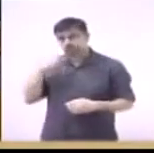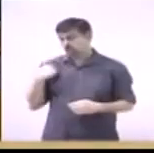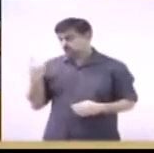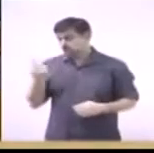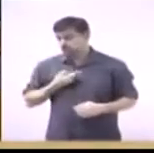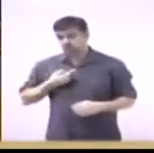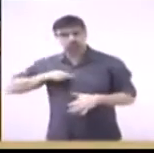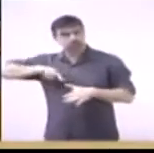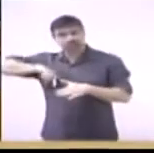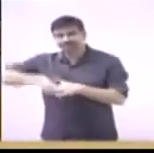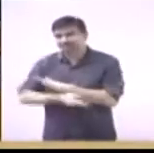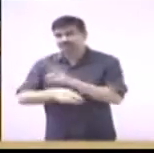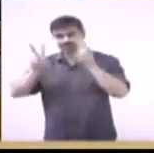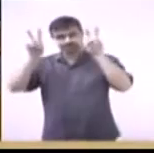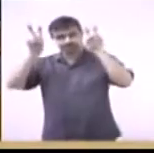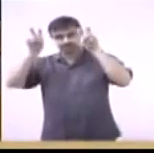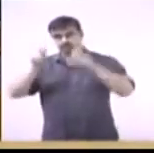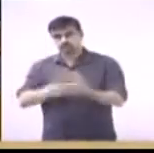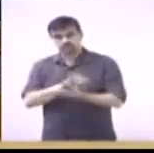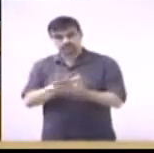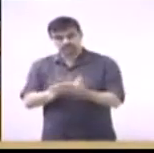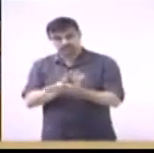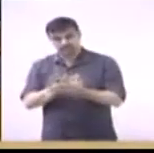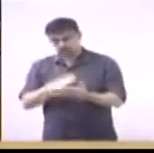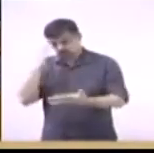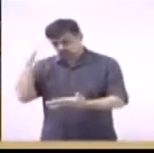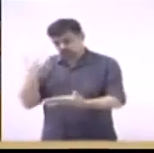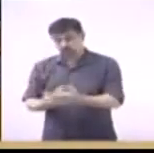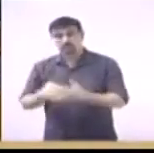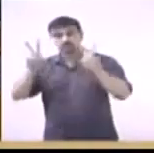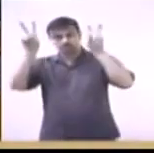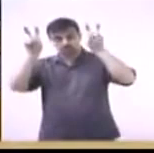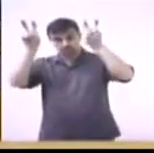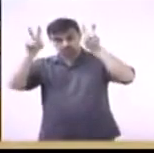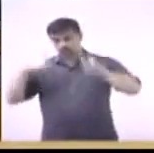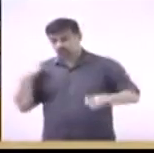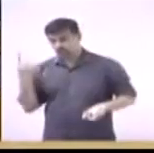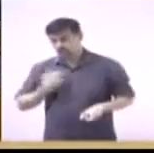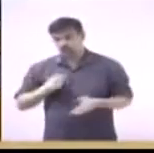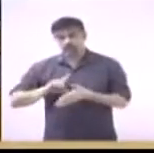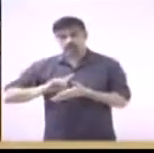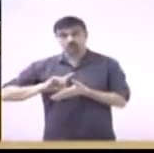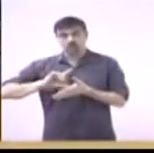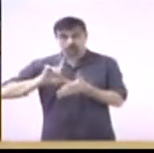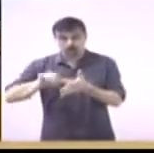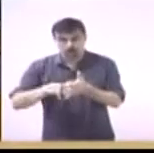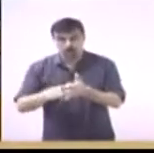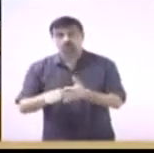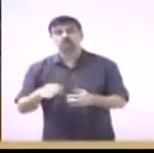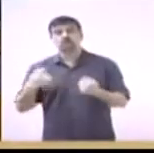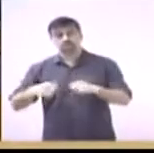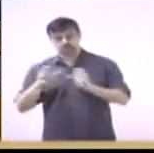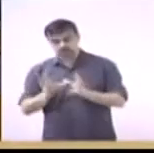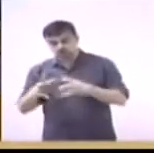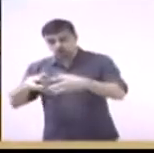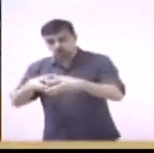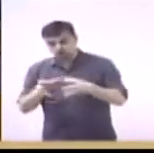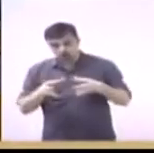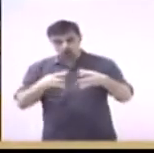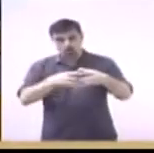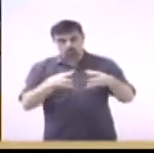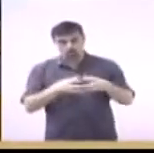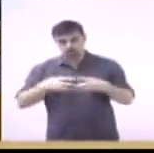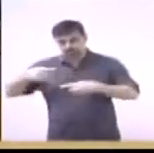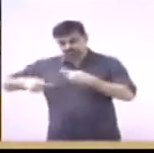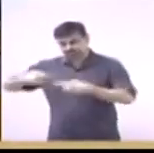nos aprofundamos nesse assunto. Acredito que isso seja um assunto que depois essa Câmara vai ter que chamar os grupos, deixar